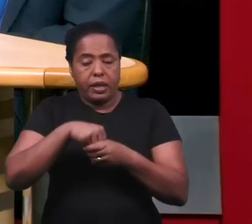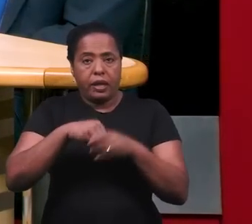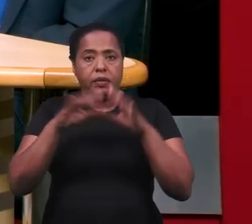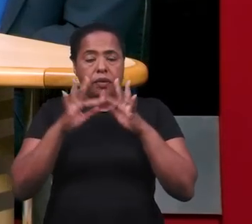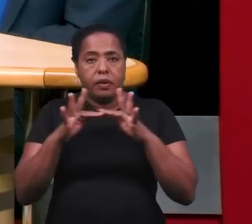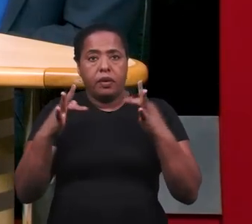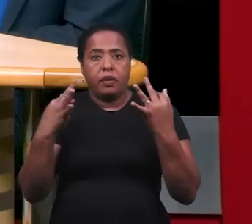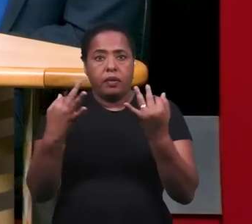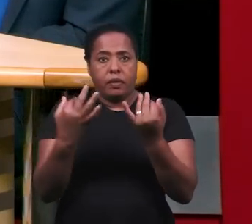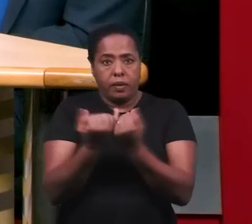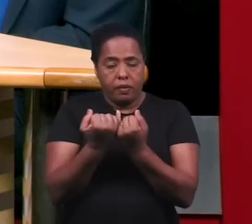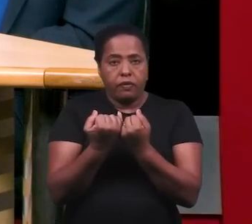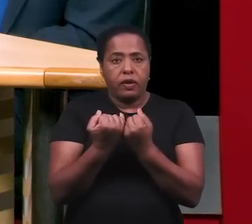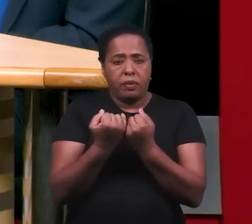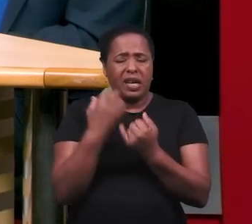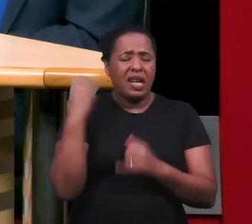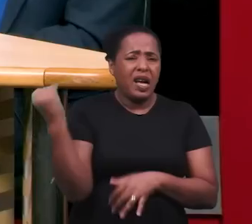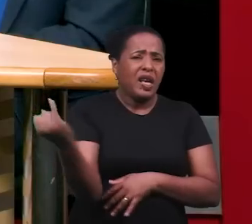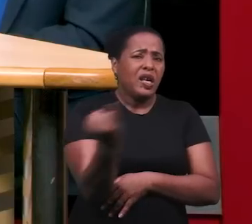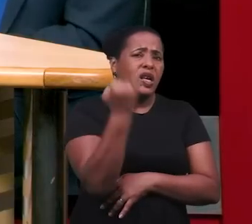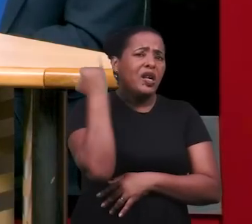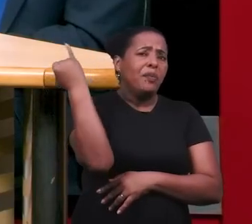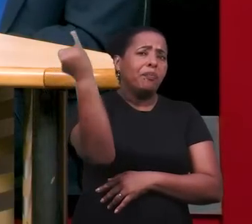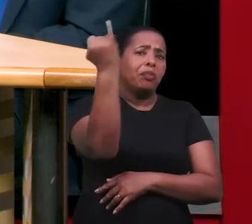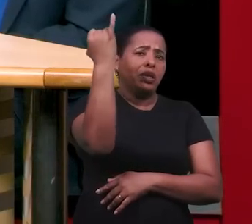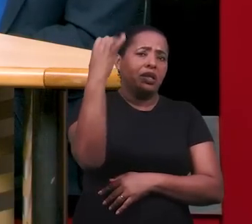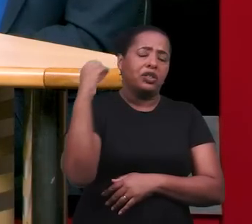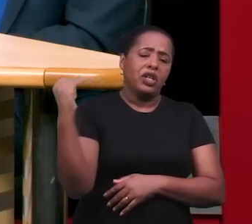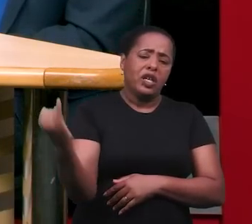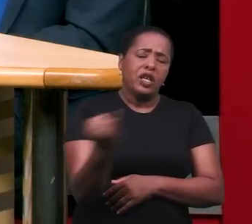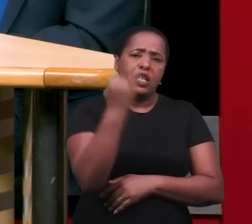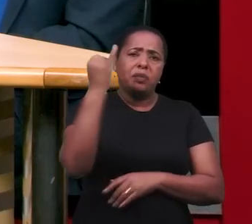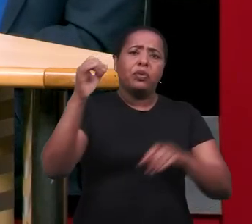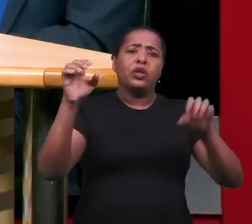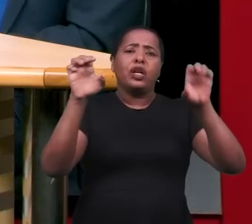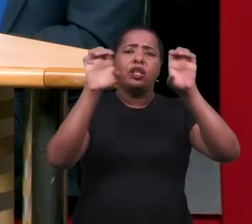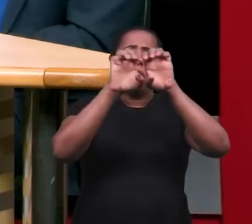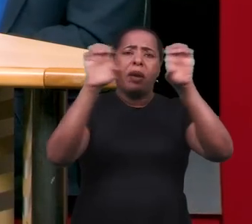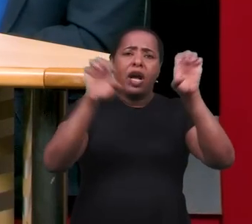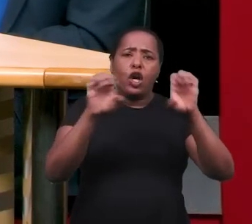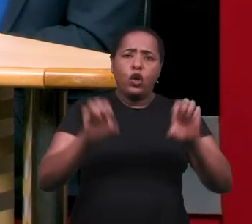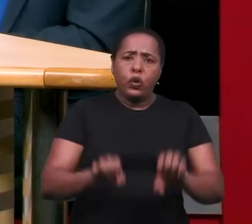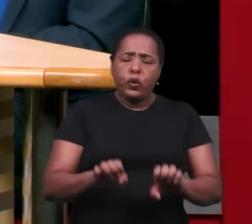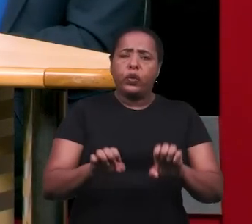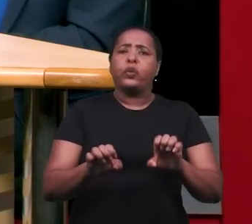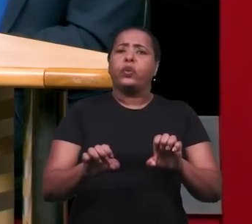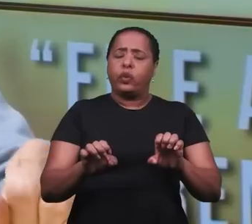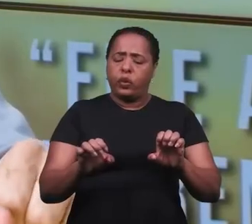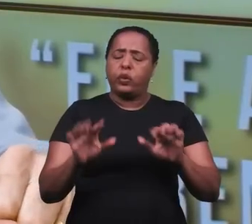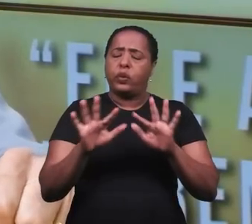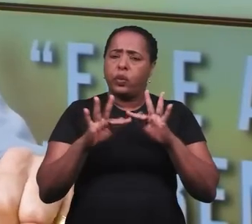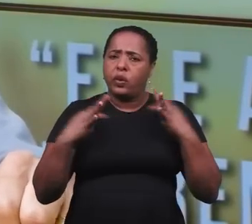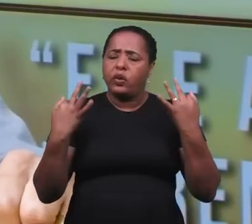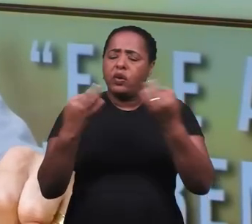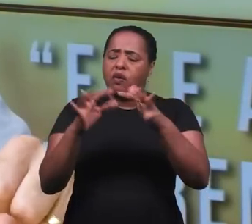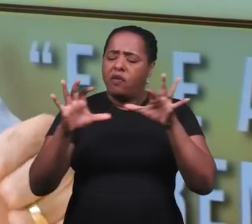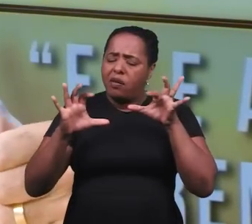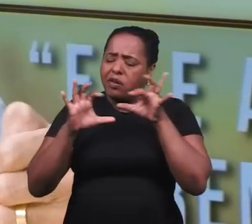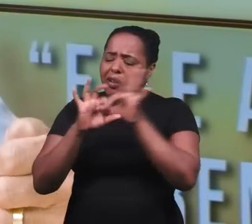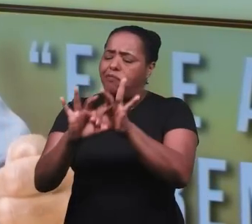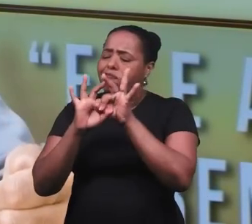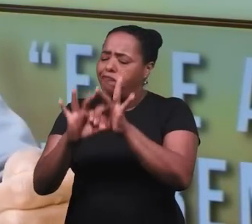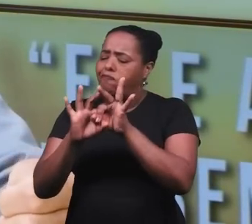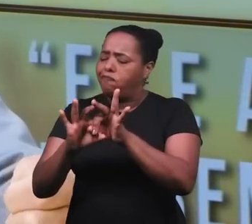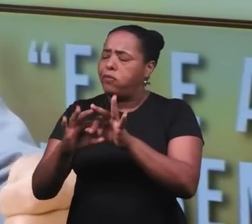o perdão dentro das famílias, eu acho que é fundamental para a estruturação de uma